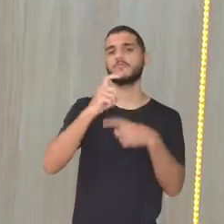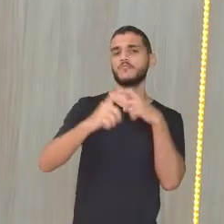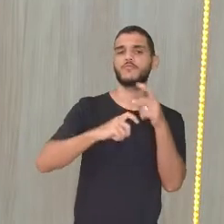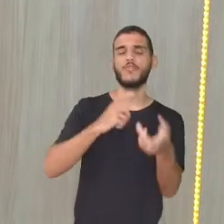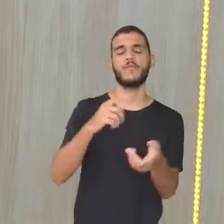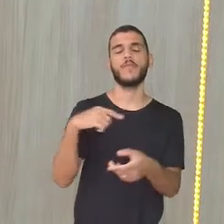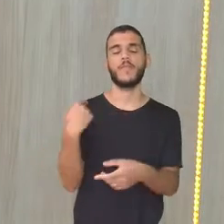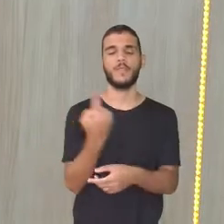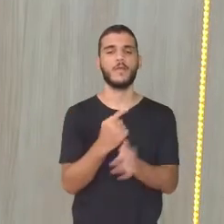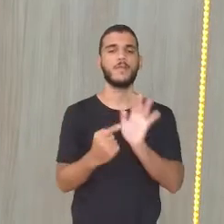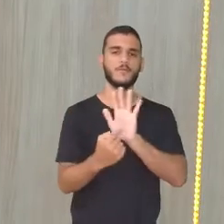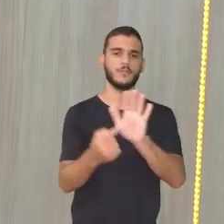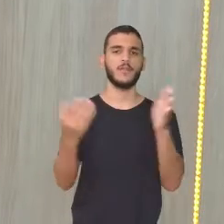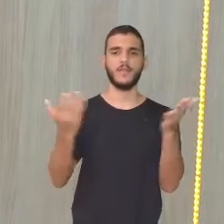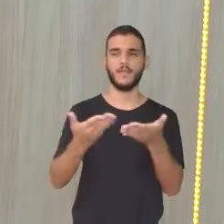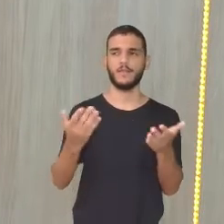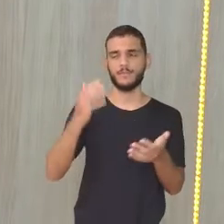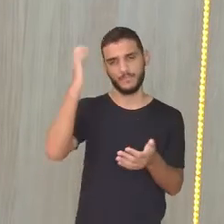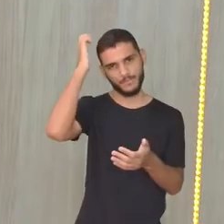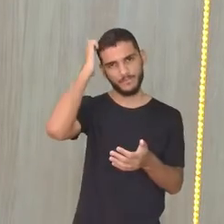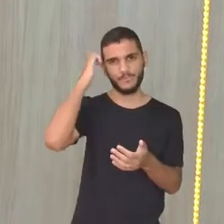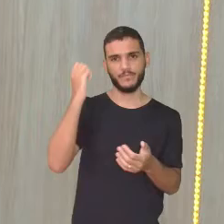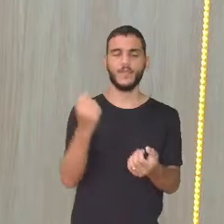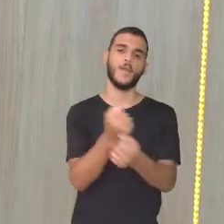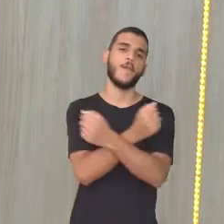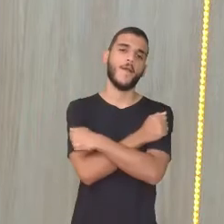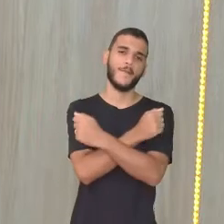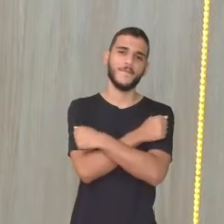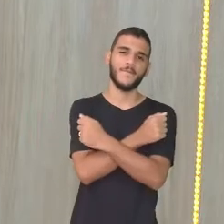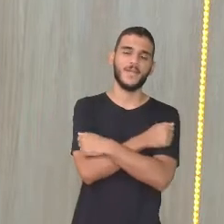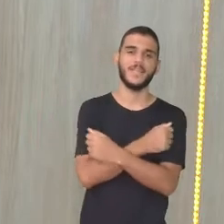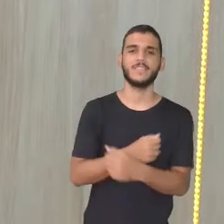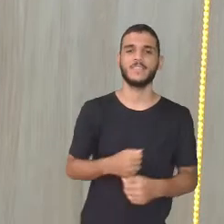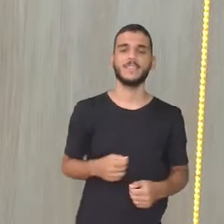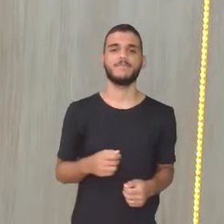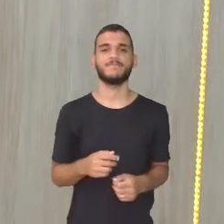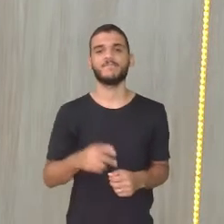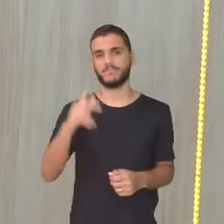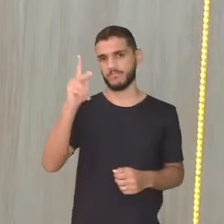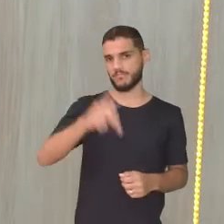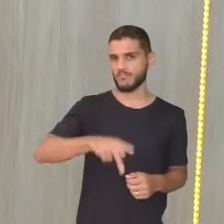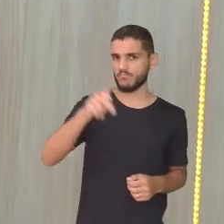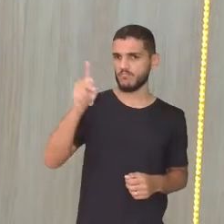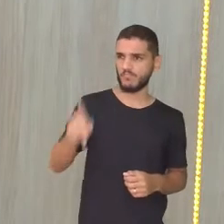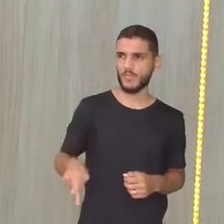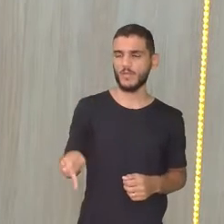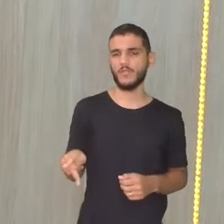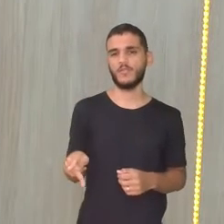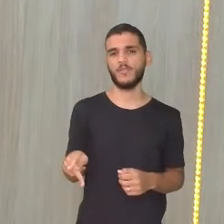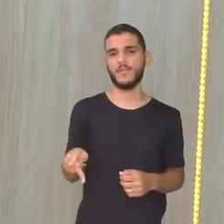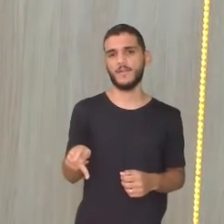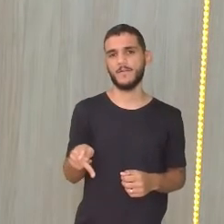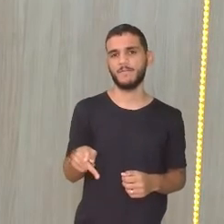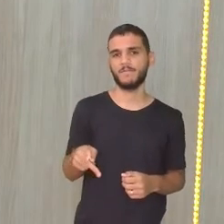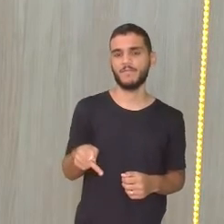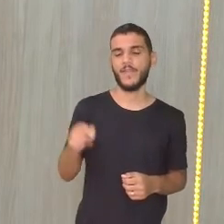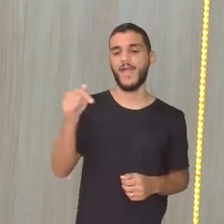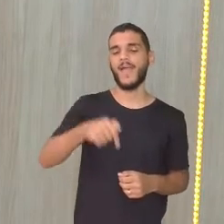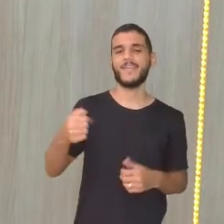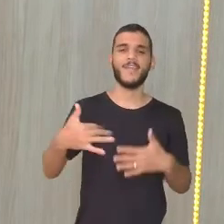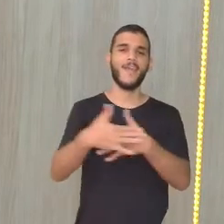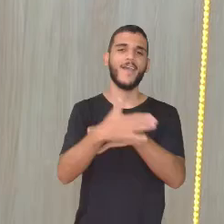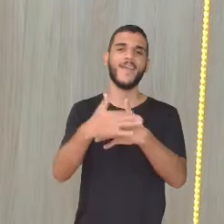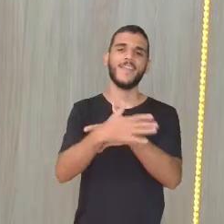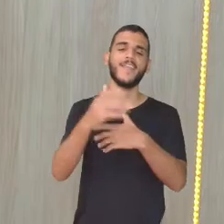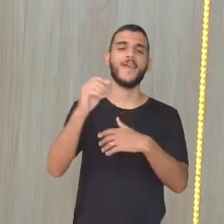traz sempre aqui. Aproveita a última coisa, mandar um abraço para as professoras e professores, né, da cidade, né, do